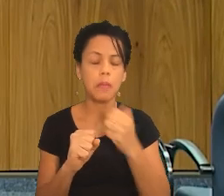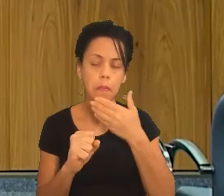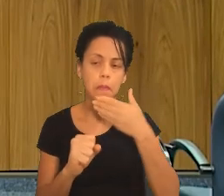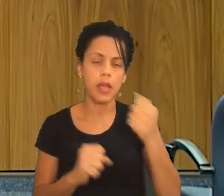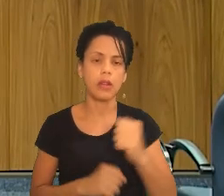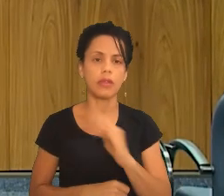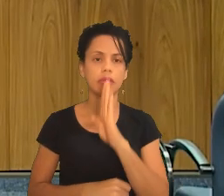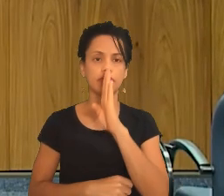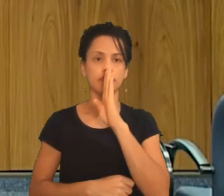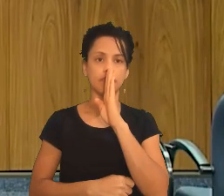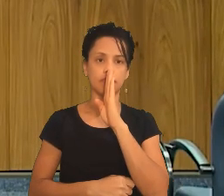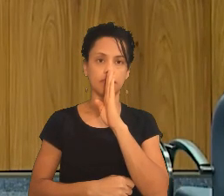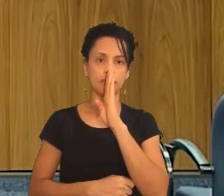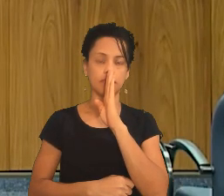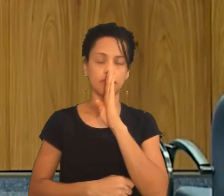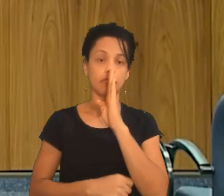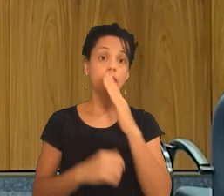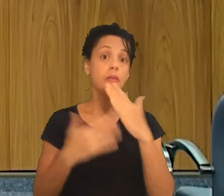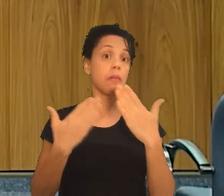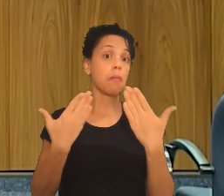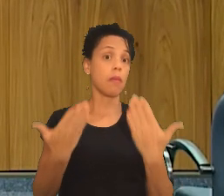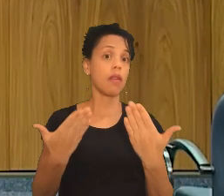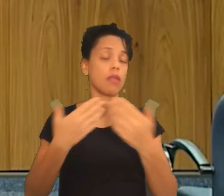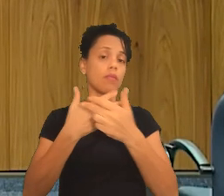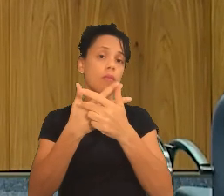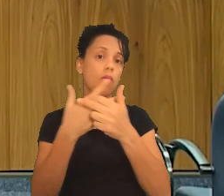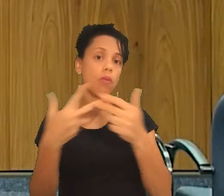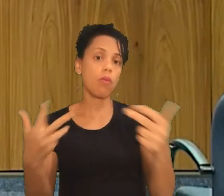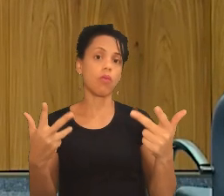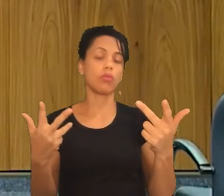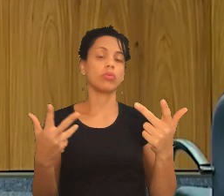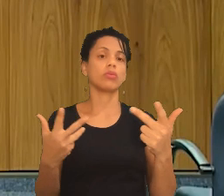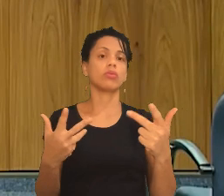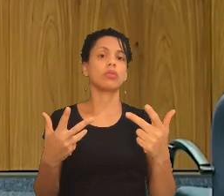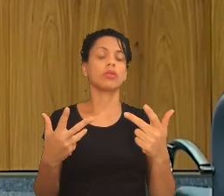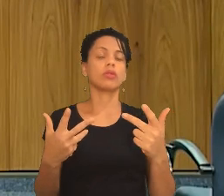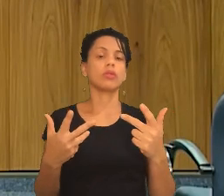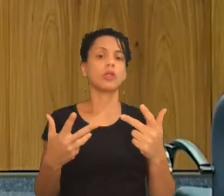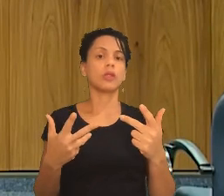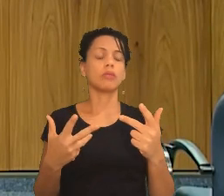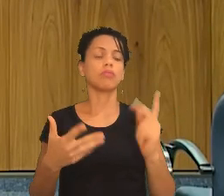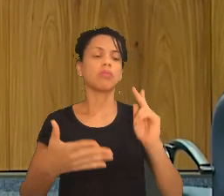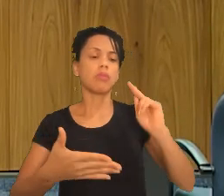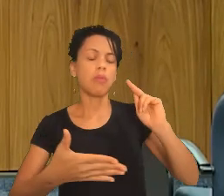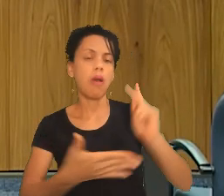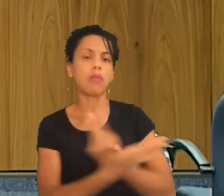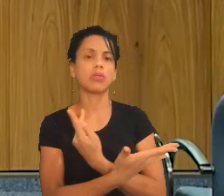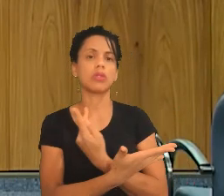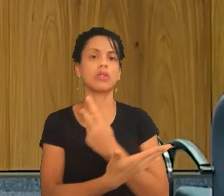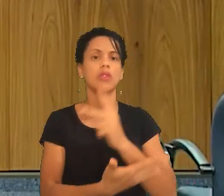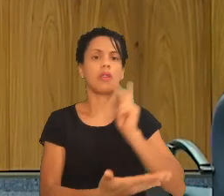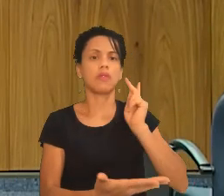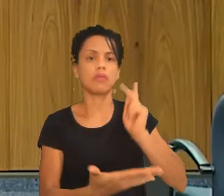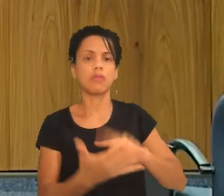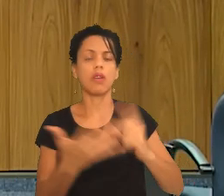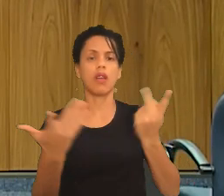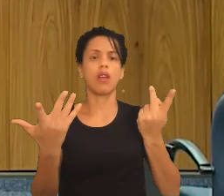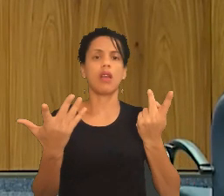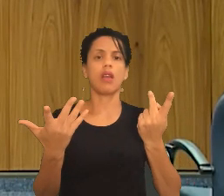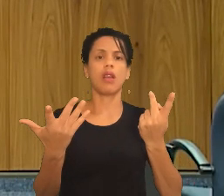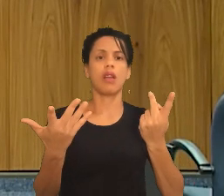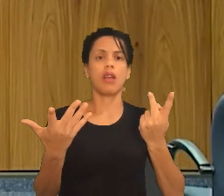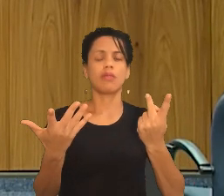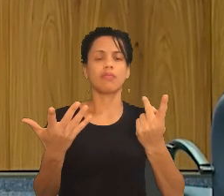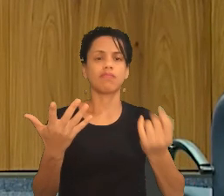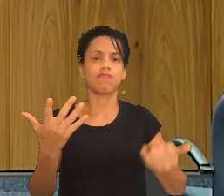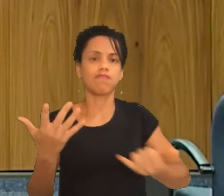Só que coisas e fatos, tragédias e atrocidades como as que